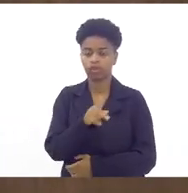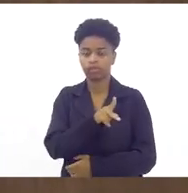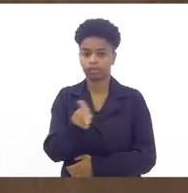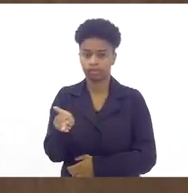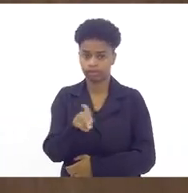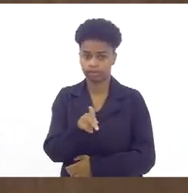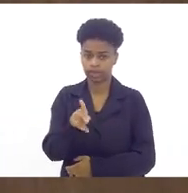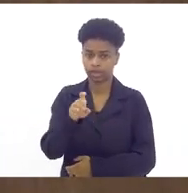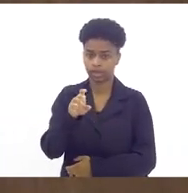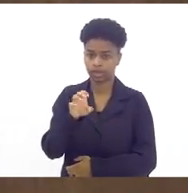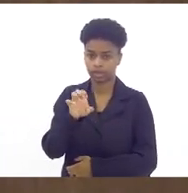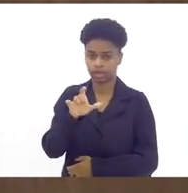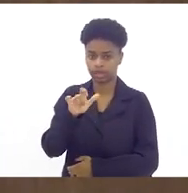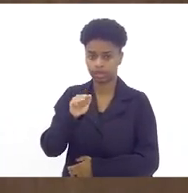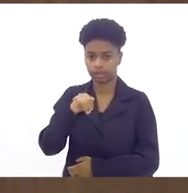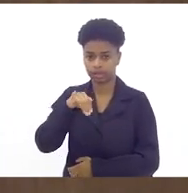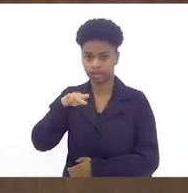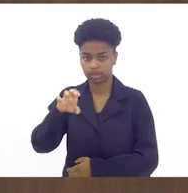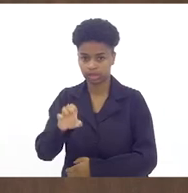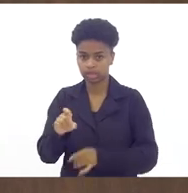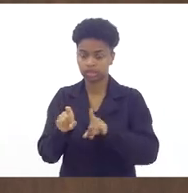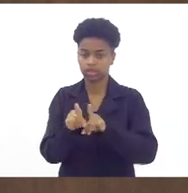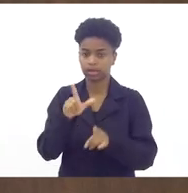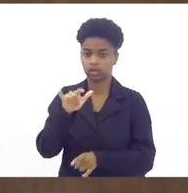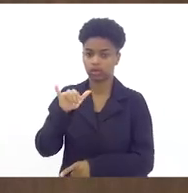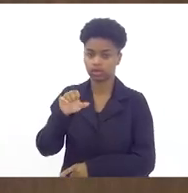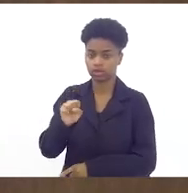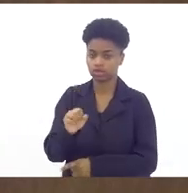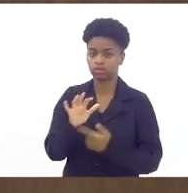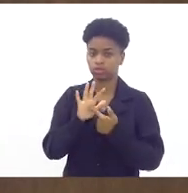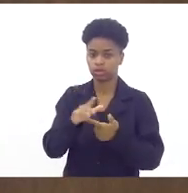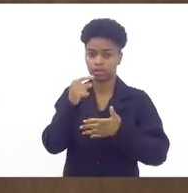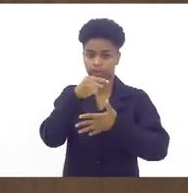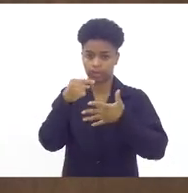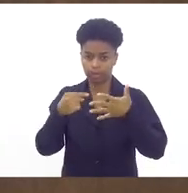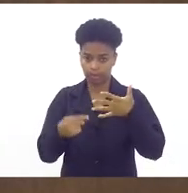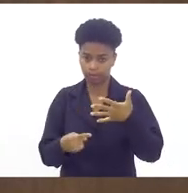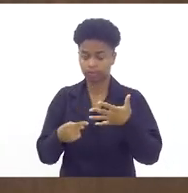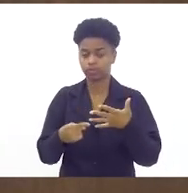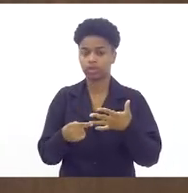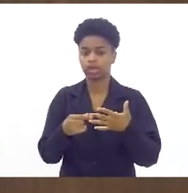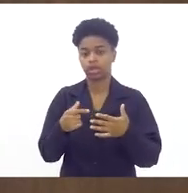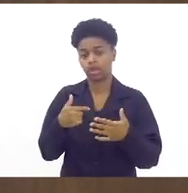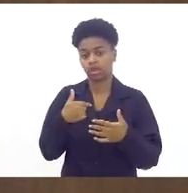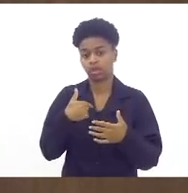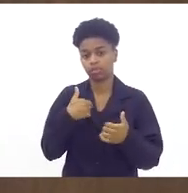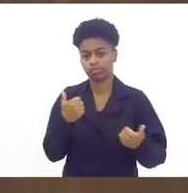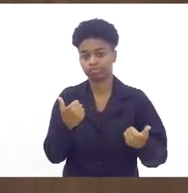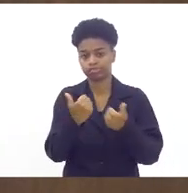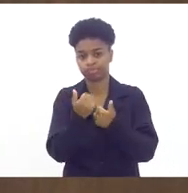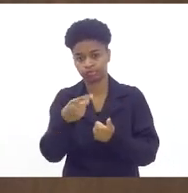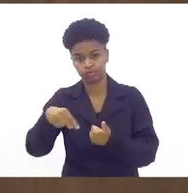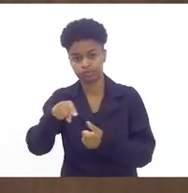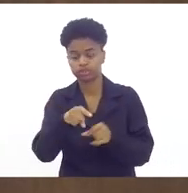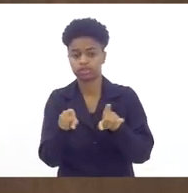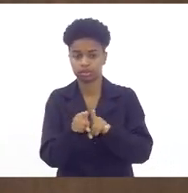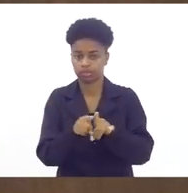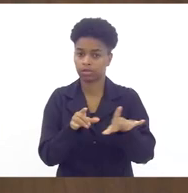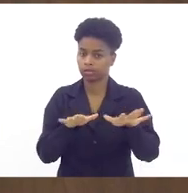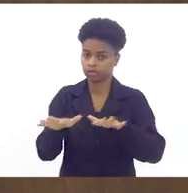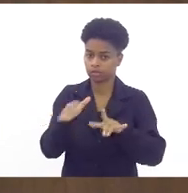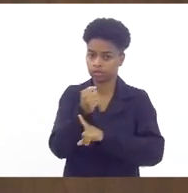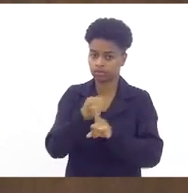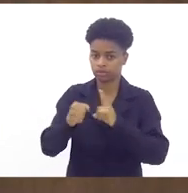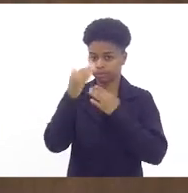Elaine com o Luiz Ferreira que colocou todas as necessidades então conto conosco também aí para o processo de mobilização da sociedade